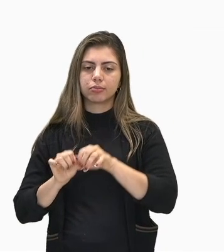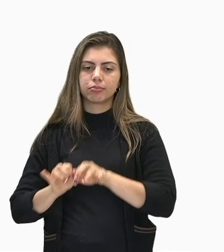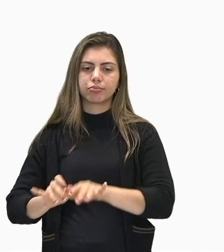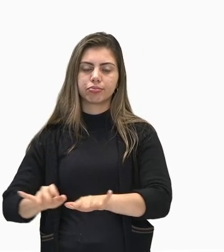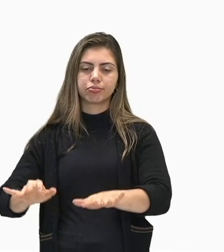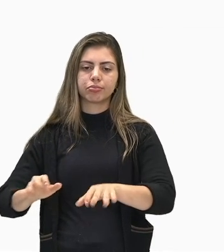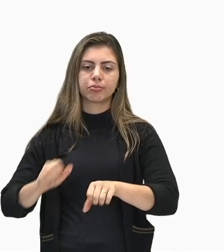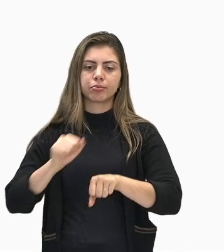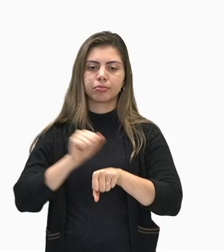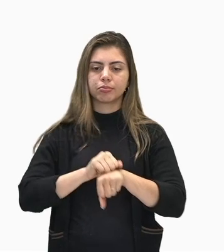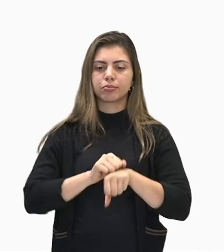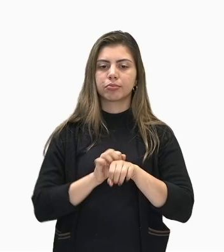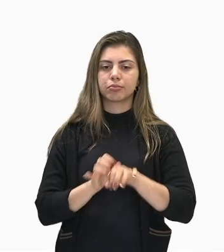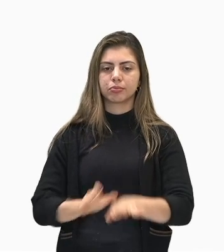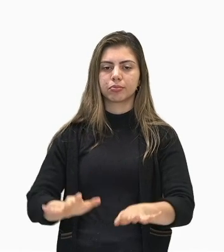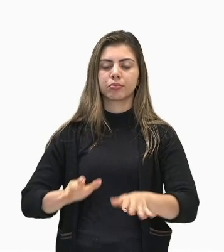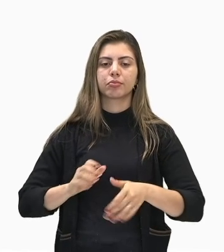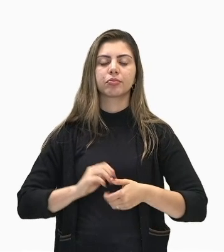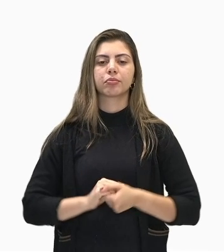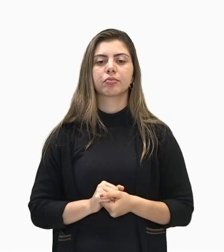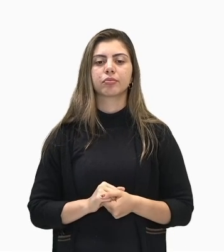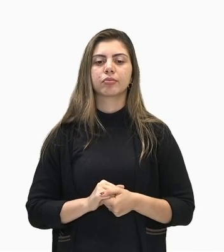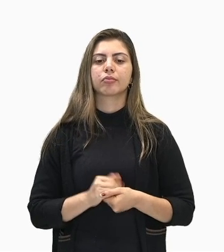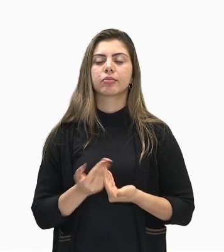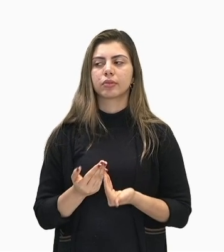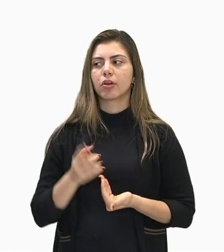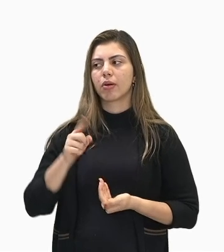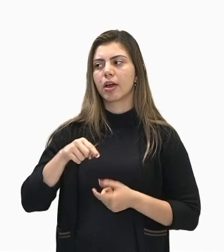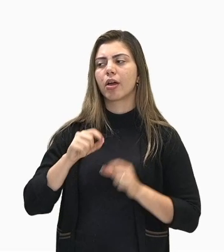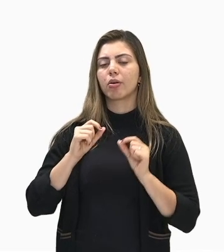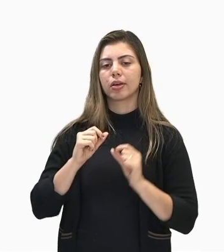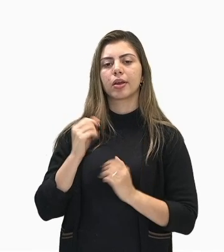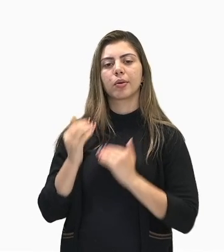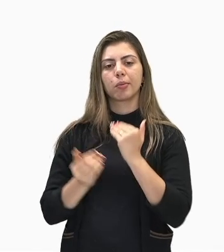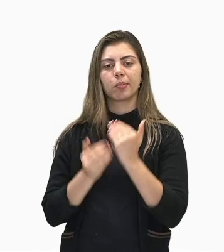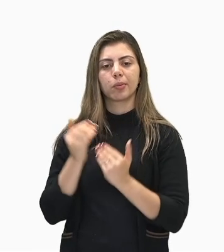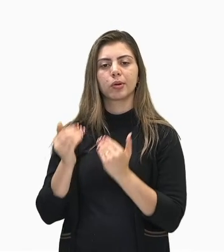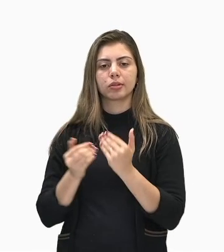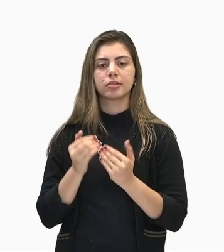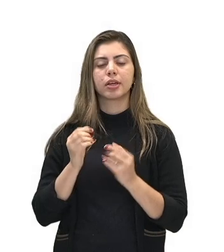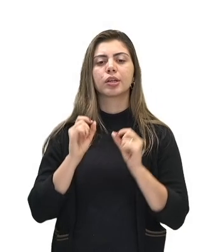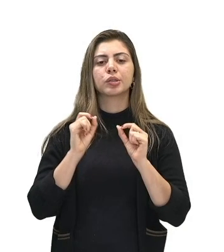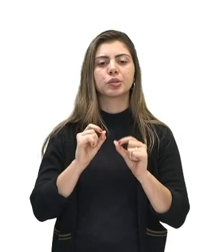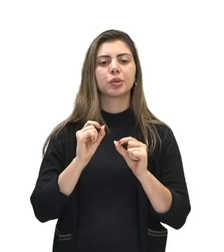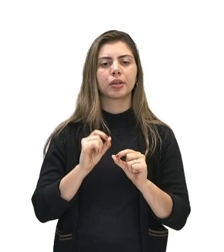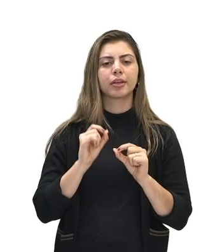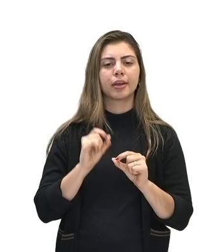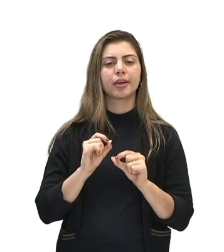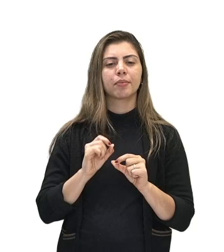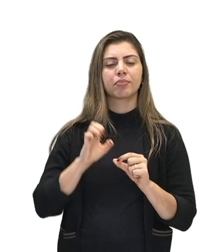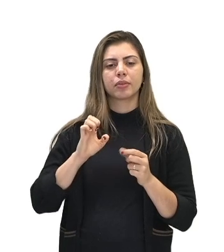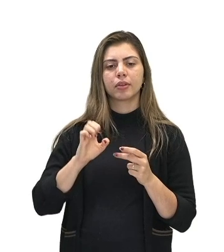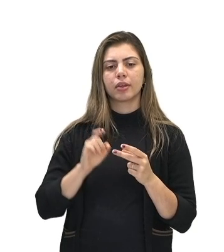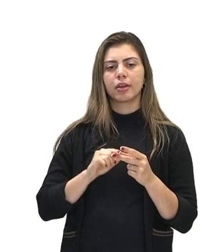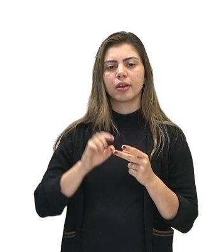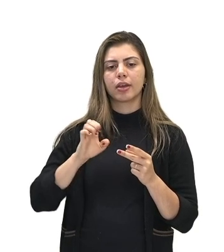estado líquido. Então, a fusão, ele é um processo endotérmico.